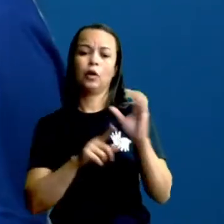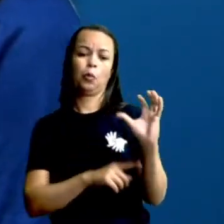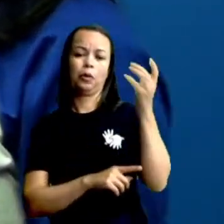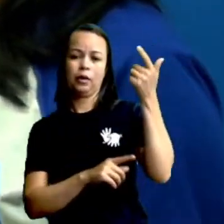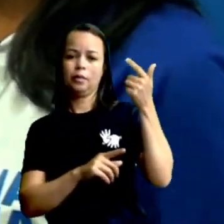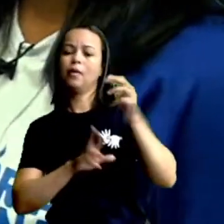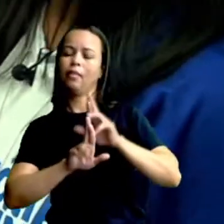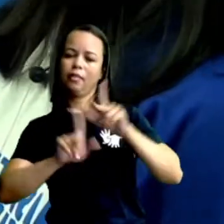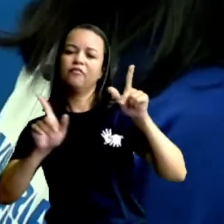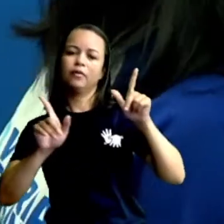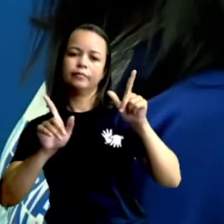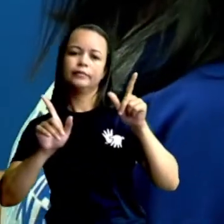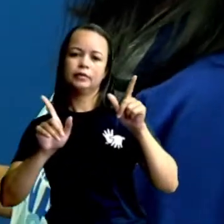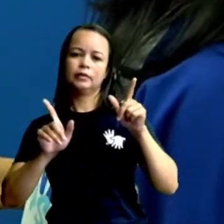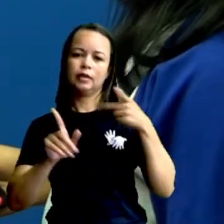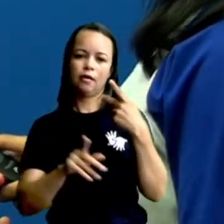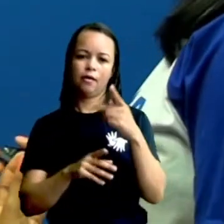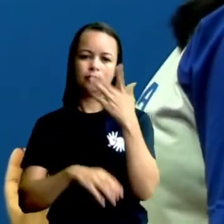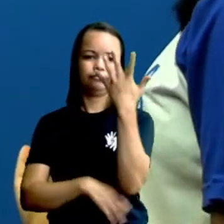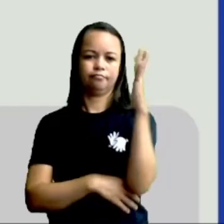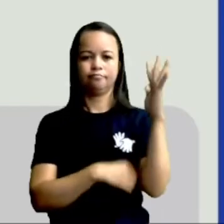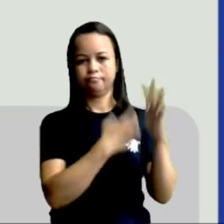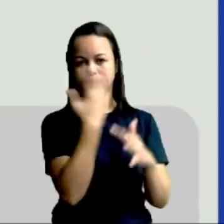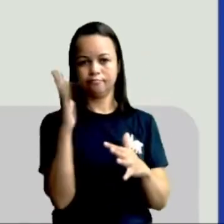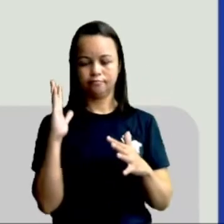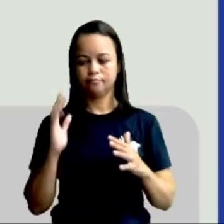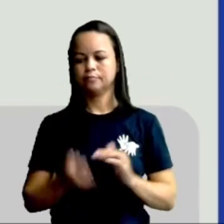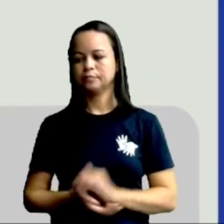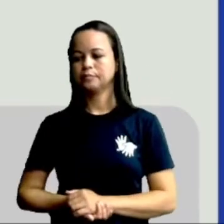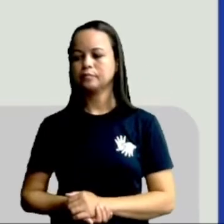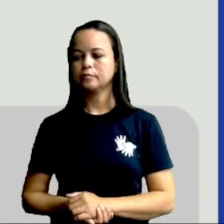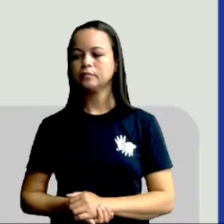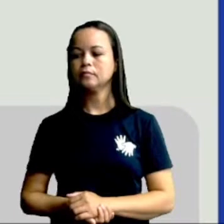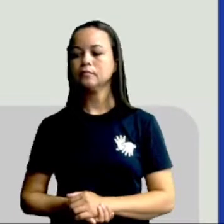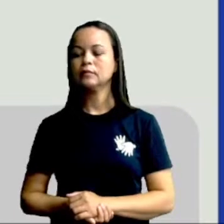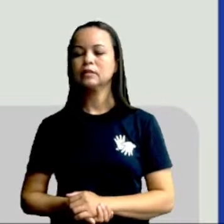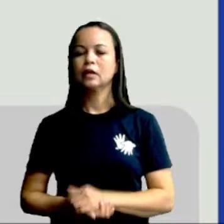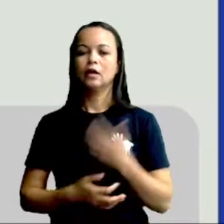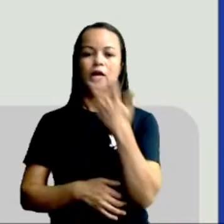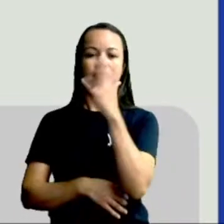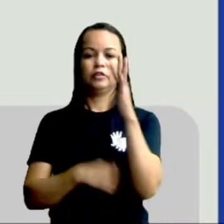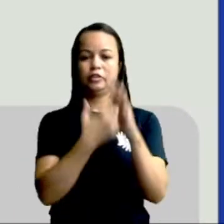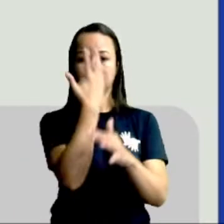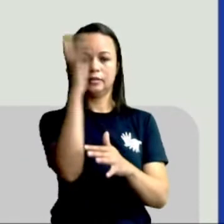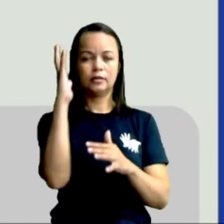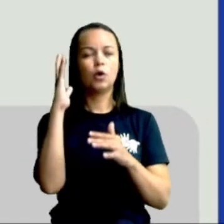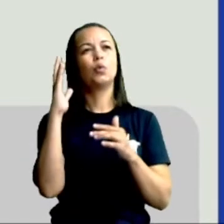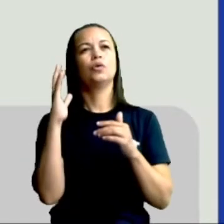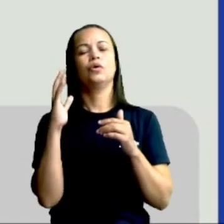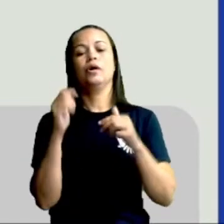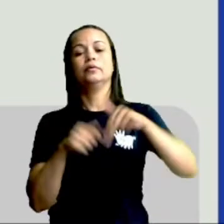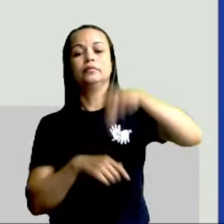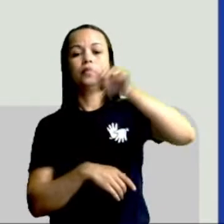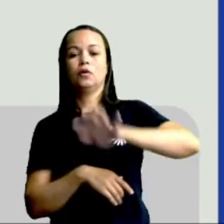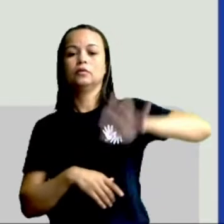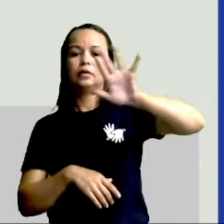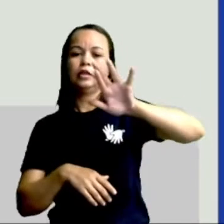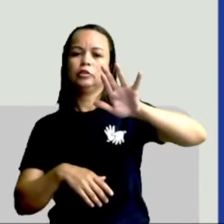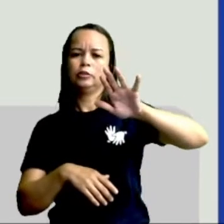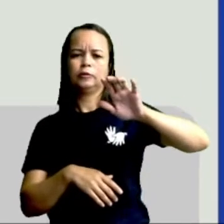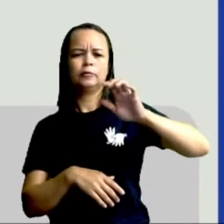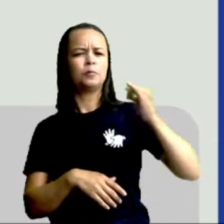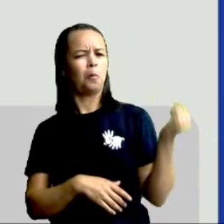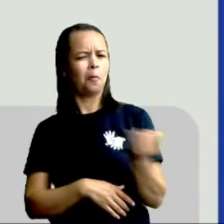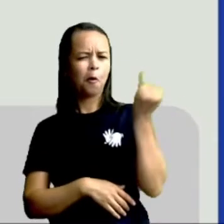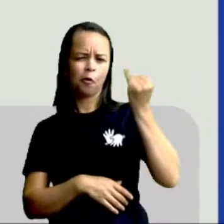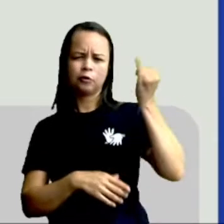diferencia esse tipo de vegetação. A vegetação nordestina é bastante rica e diversificada. Vai